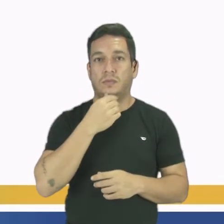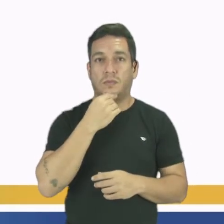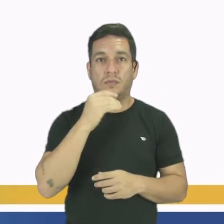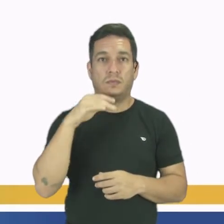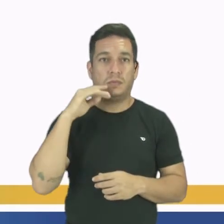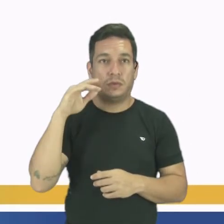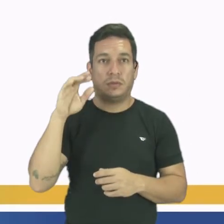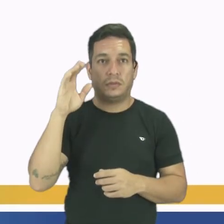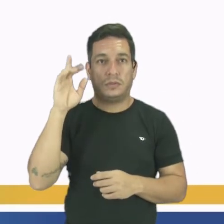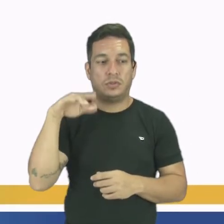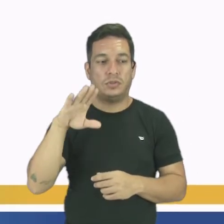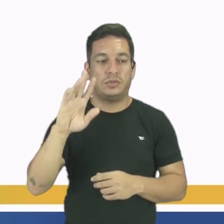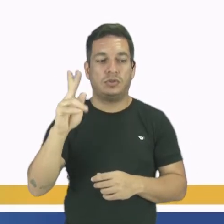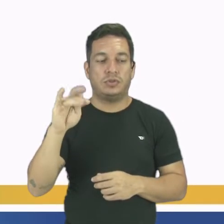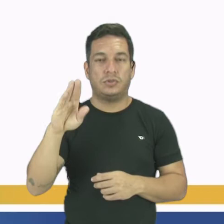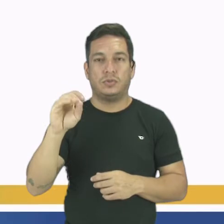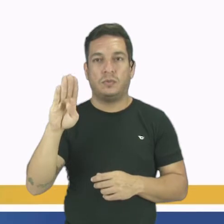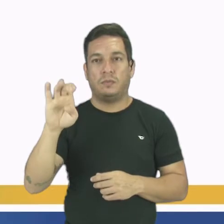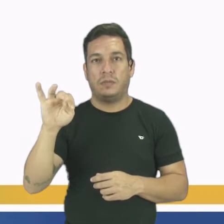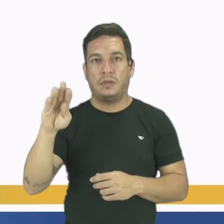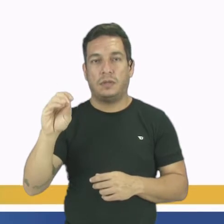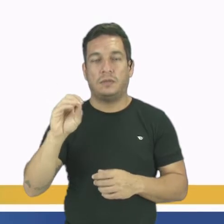aí a metonímia. Seguindo.